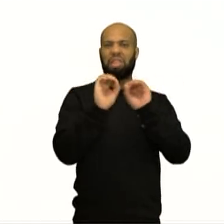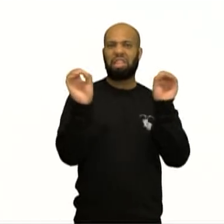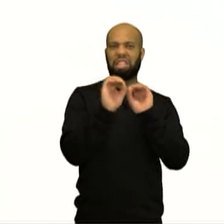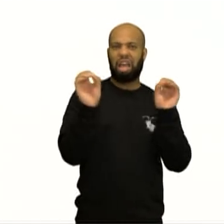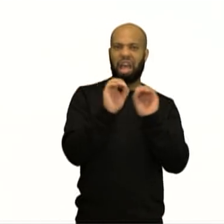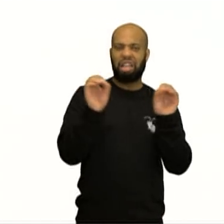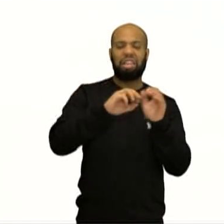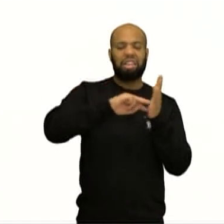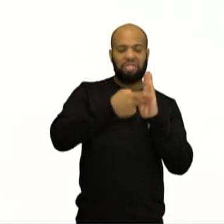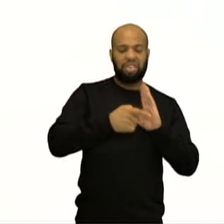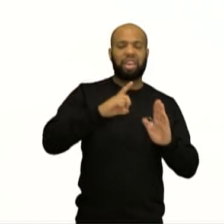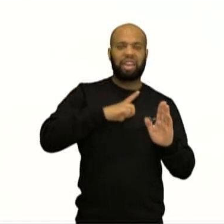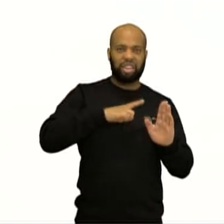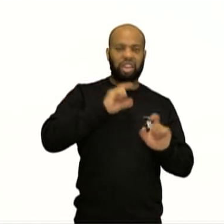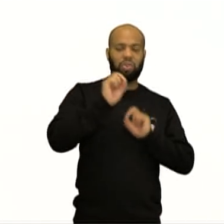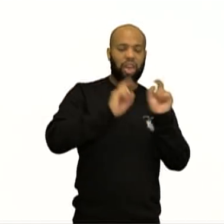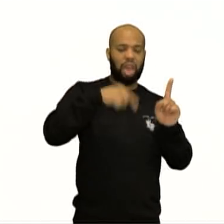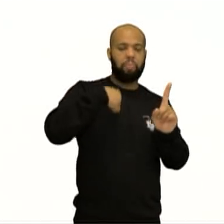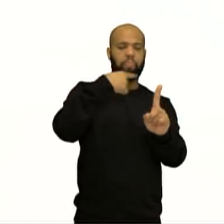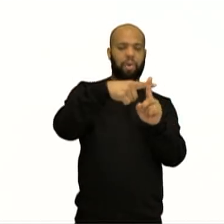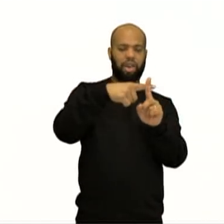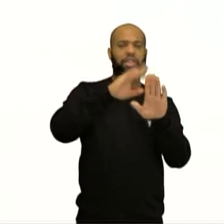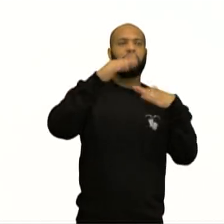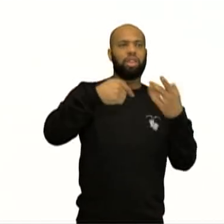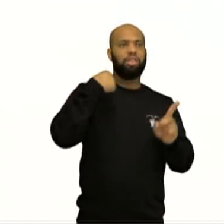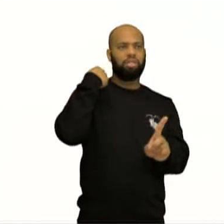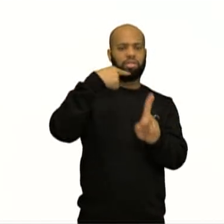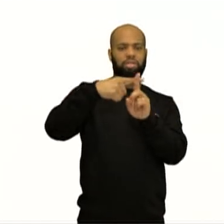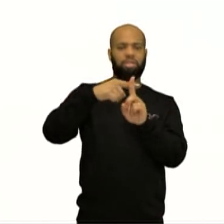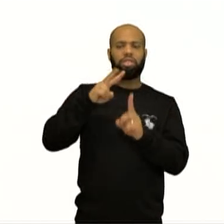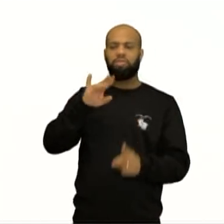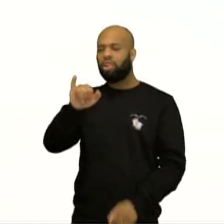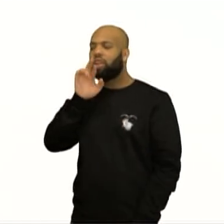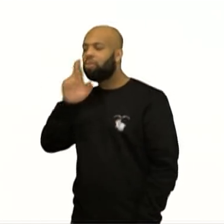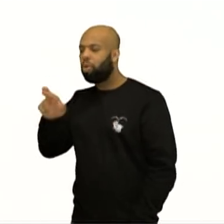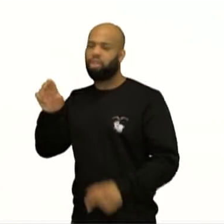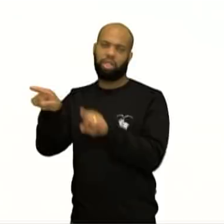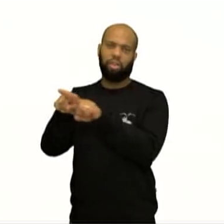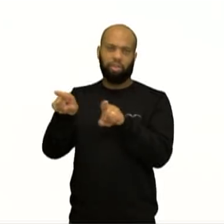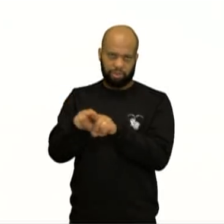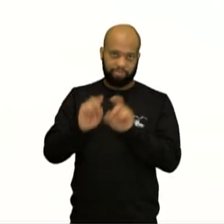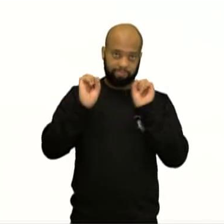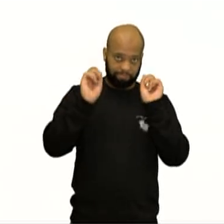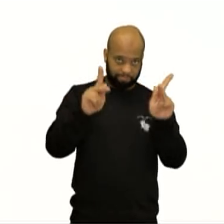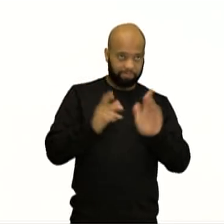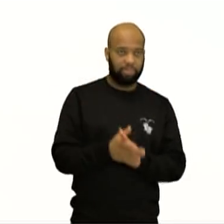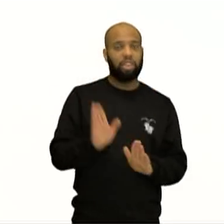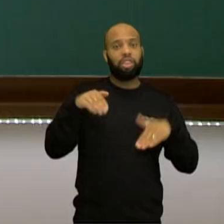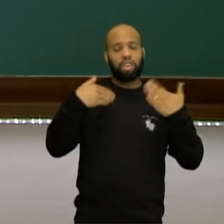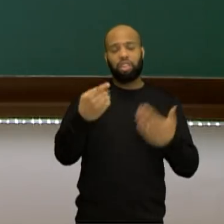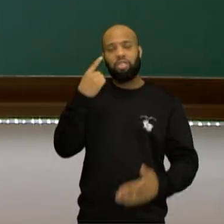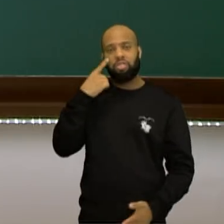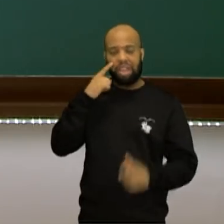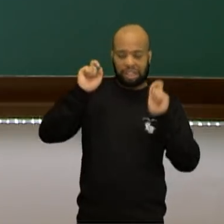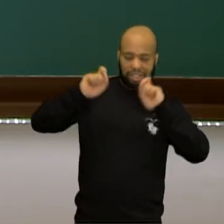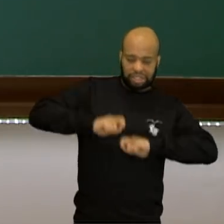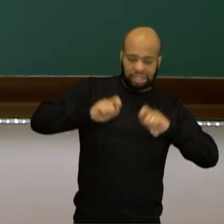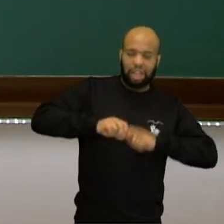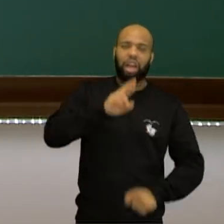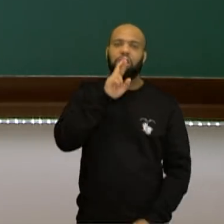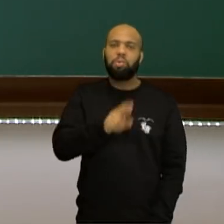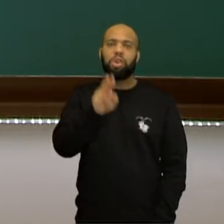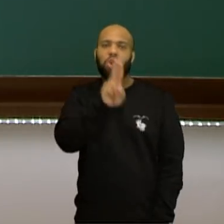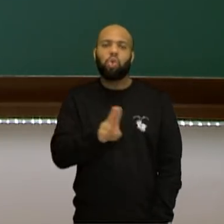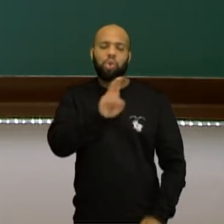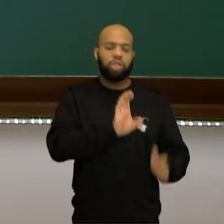frente dele, significa que ele é positivo, então esse positivo aqui iria lá na resposta. Tranquilo? Então, vejam, poderia ser resolvido usando